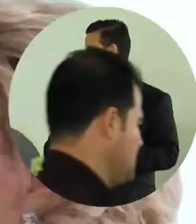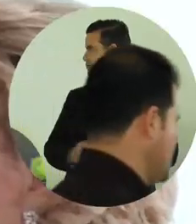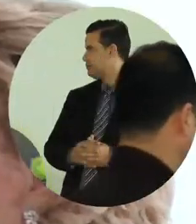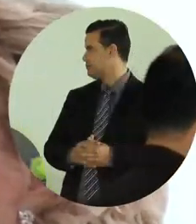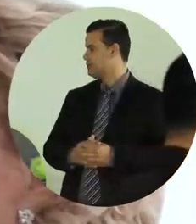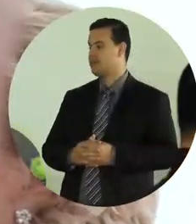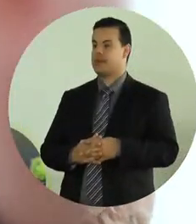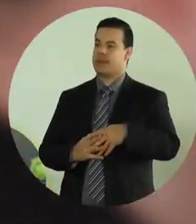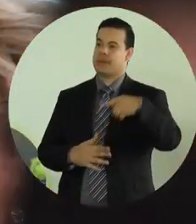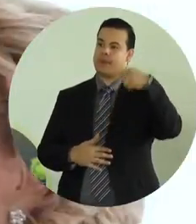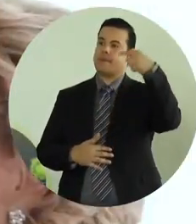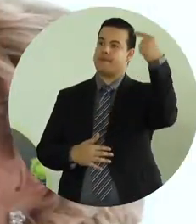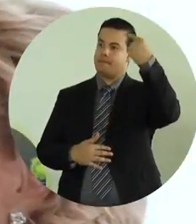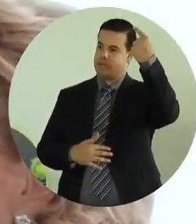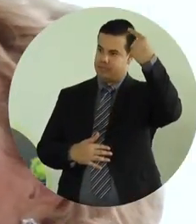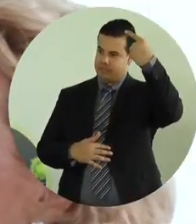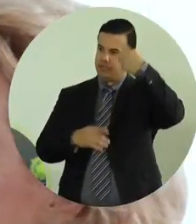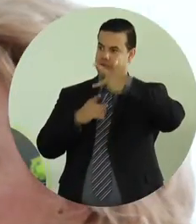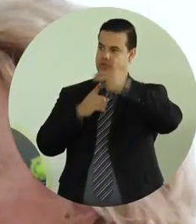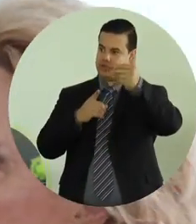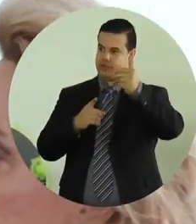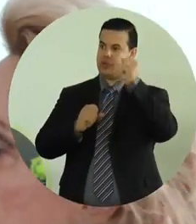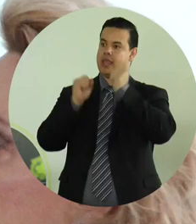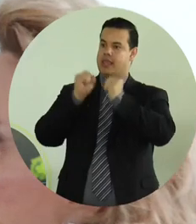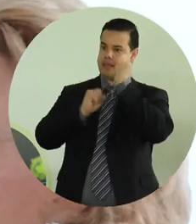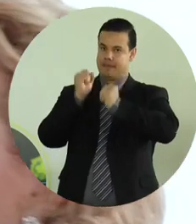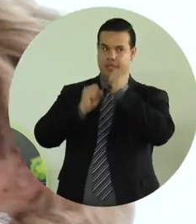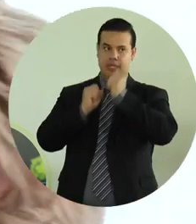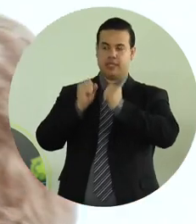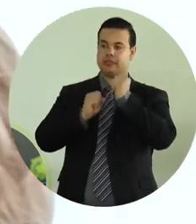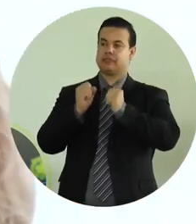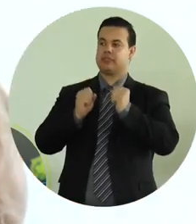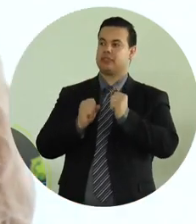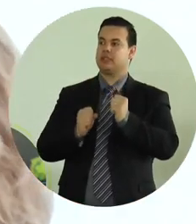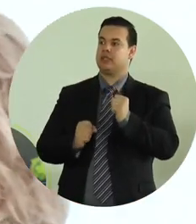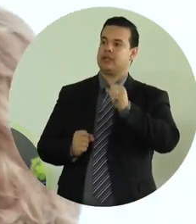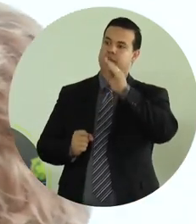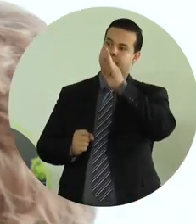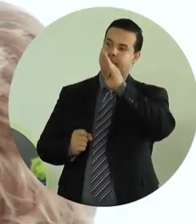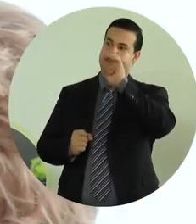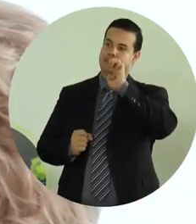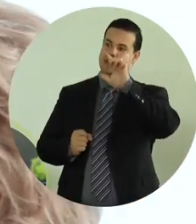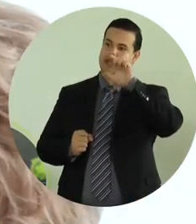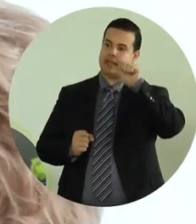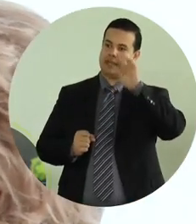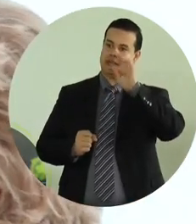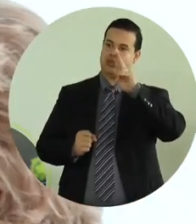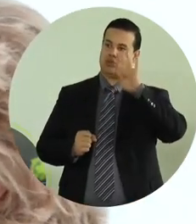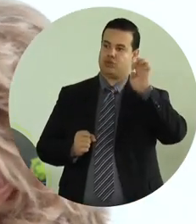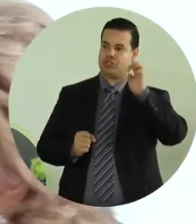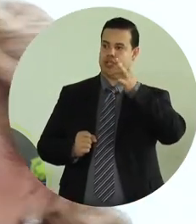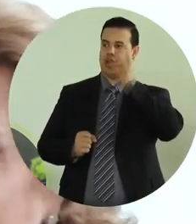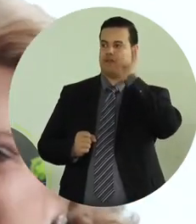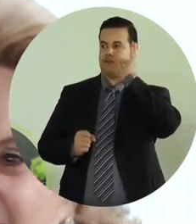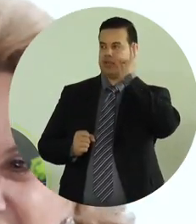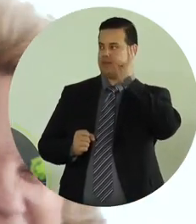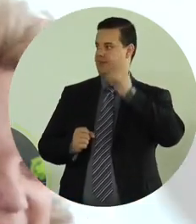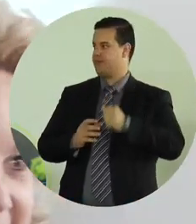Em primeiro lugar, chamamos a empresa da Belatut Café Limitada.